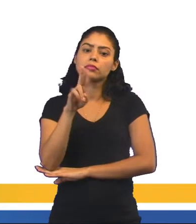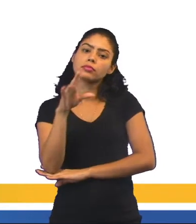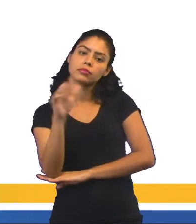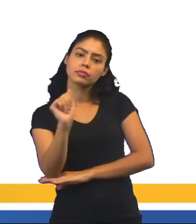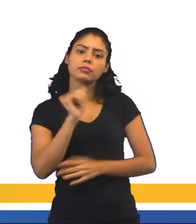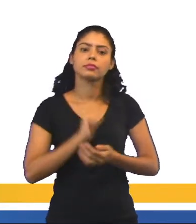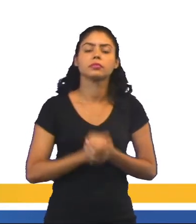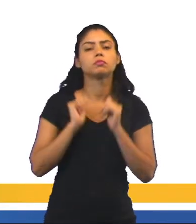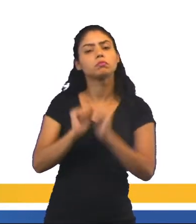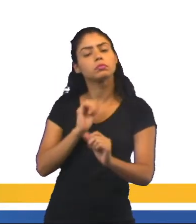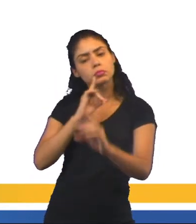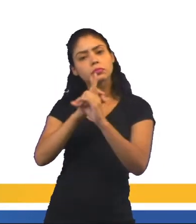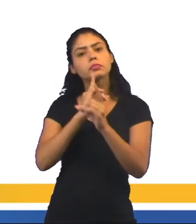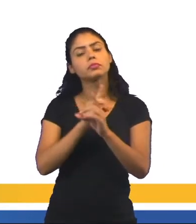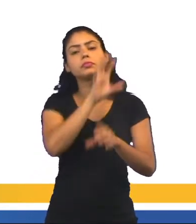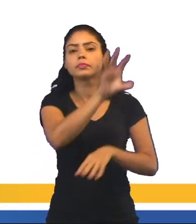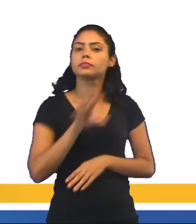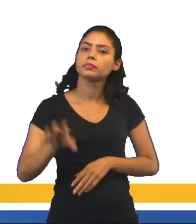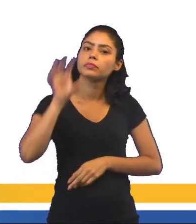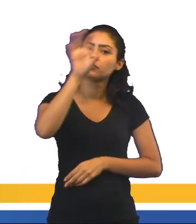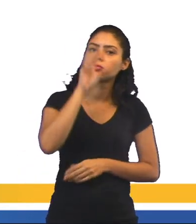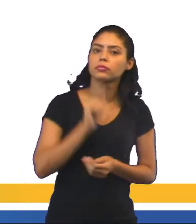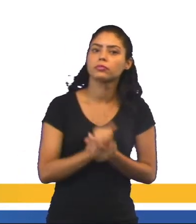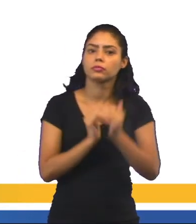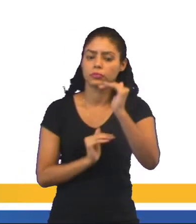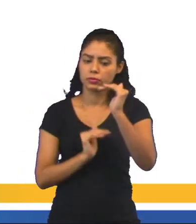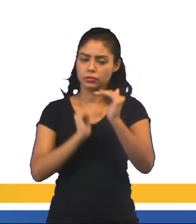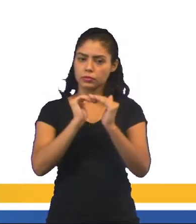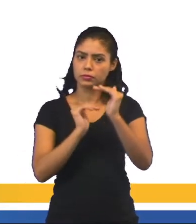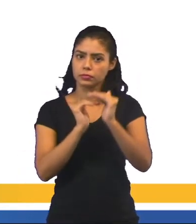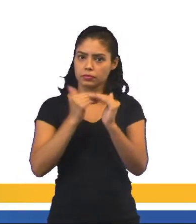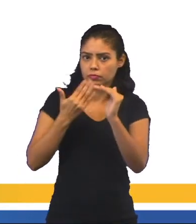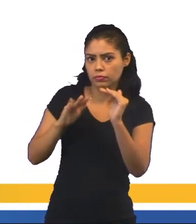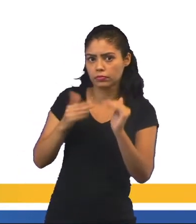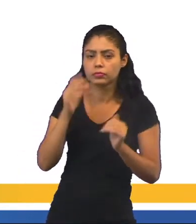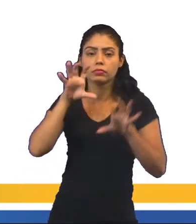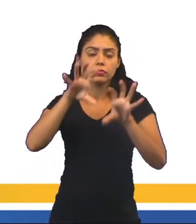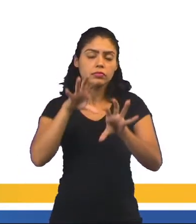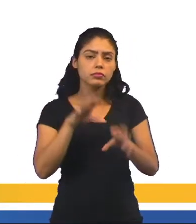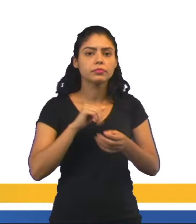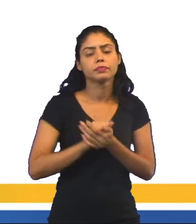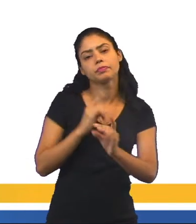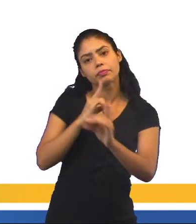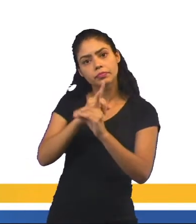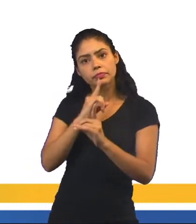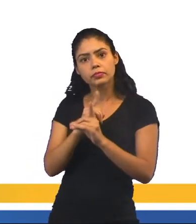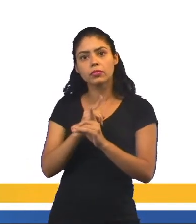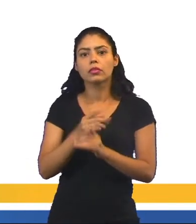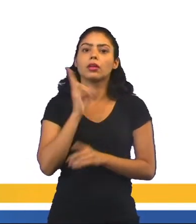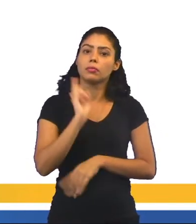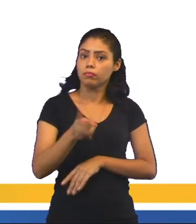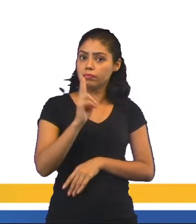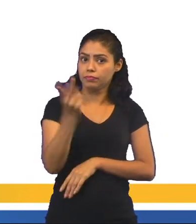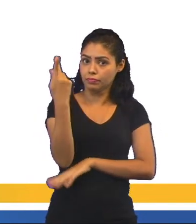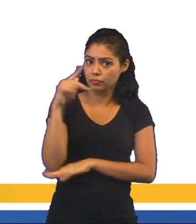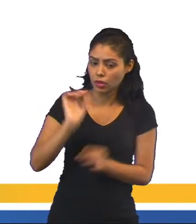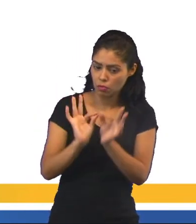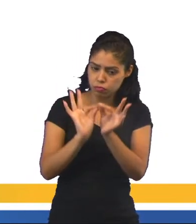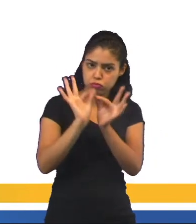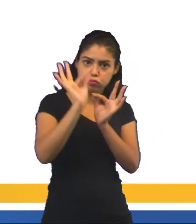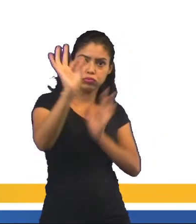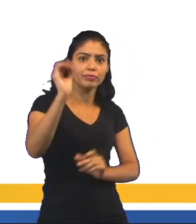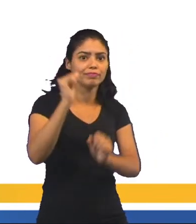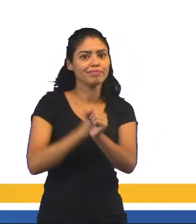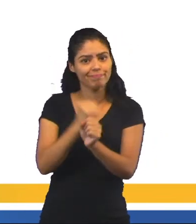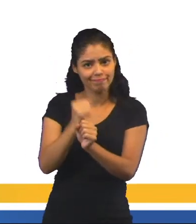de vegetação pode ser encontrado em regiões de altitudes intermediárias. Sendo assim, encontra-se inundado durante um período do